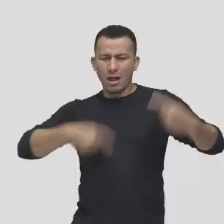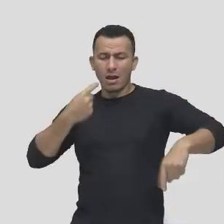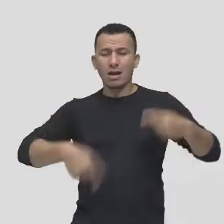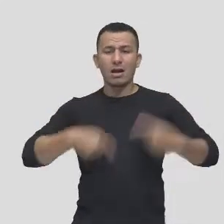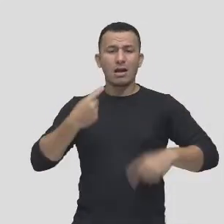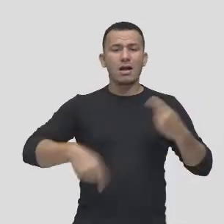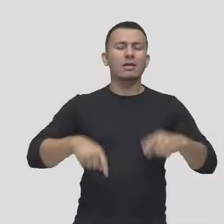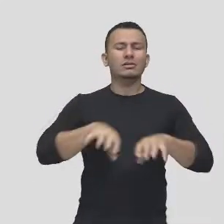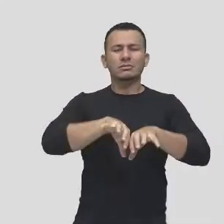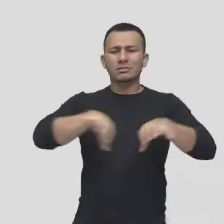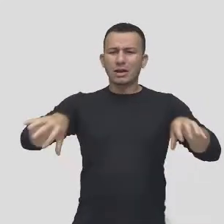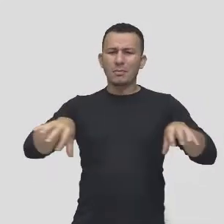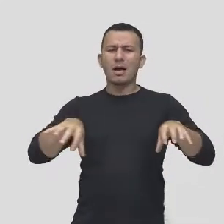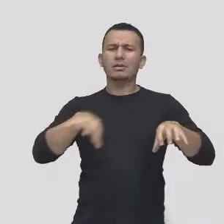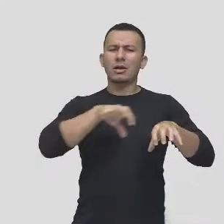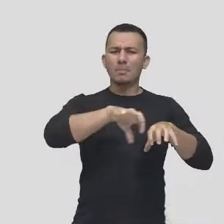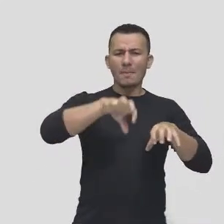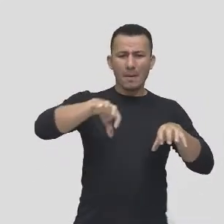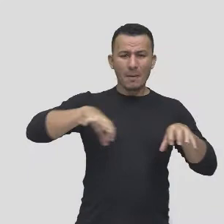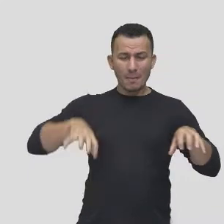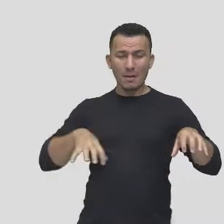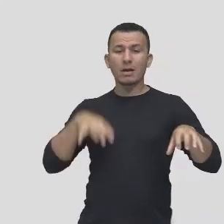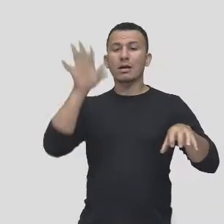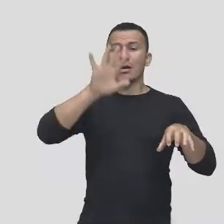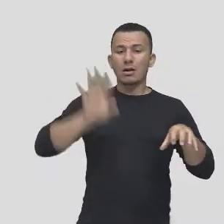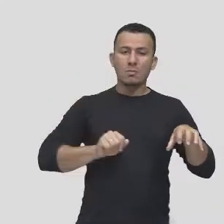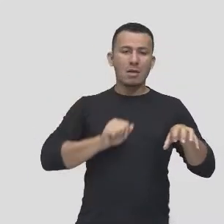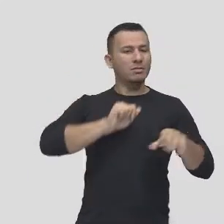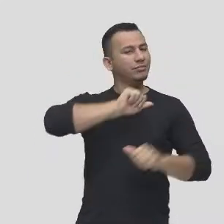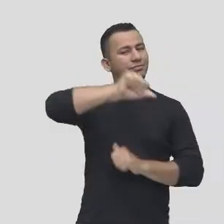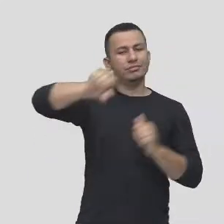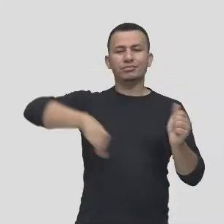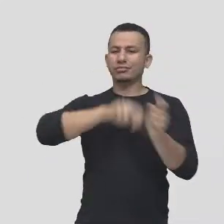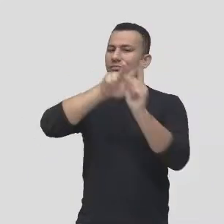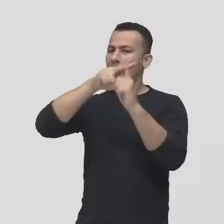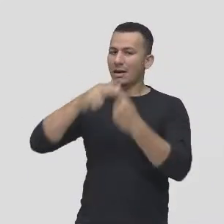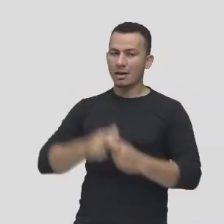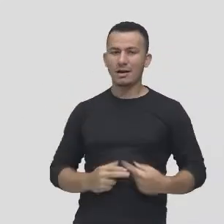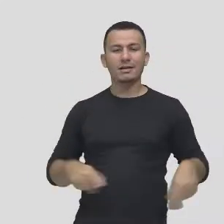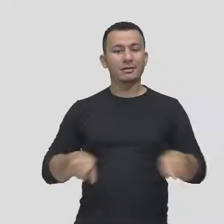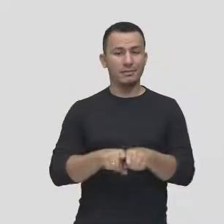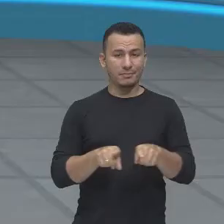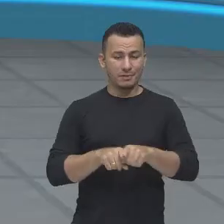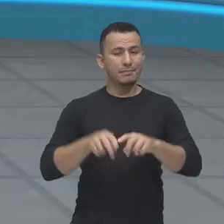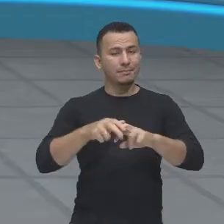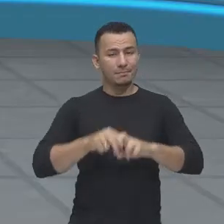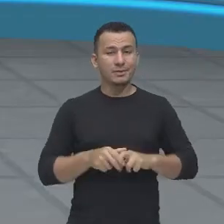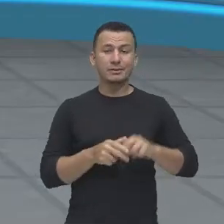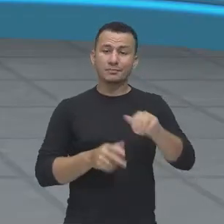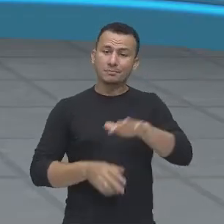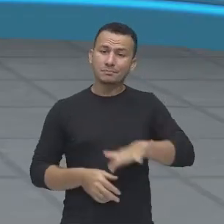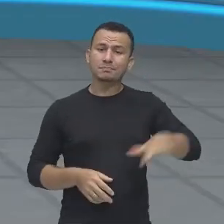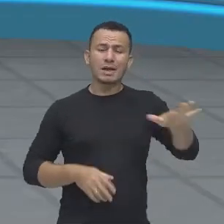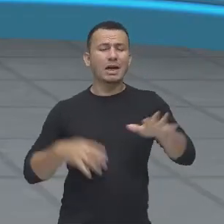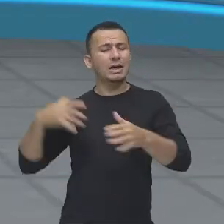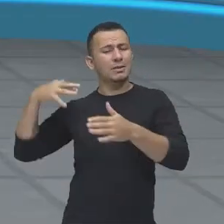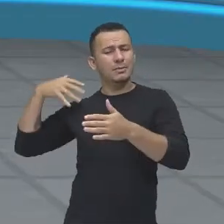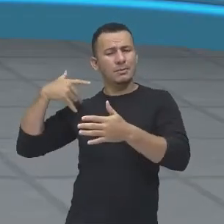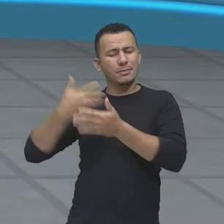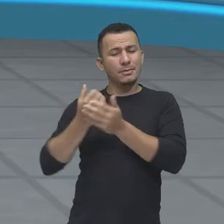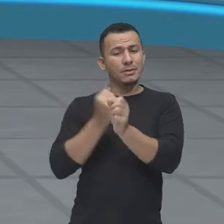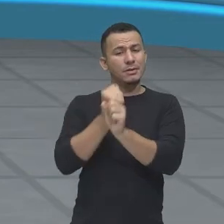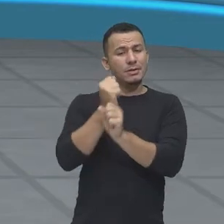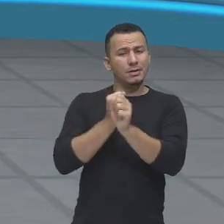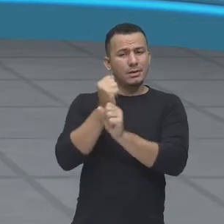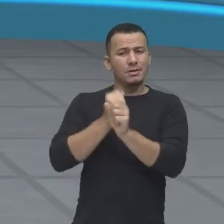e separações, e aí o mapa se reorganiza. Então, pessoal, é uma área que ao longo do tempo tem